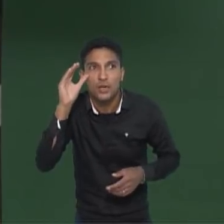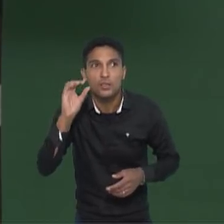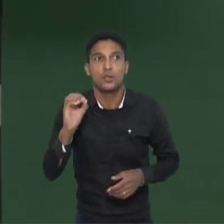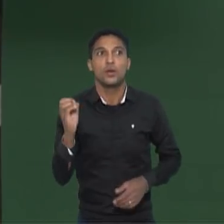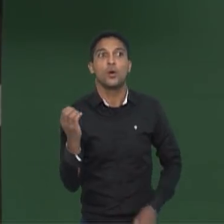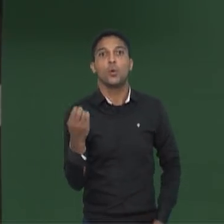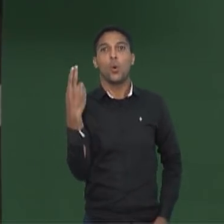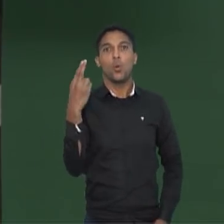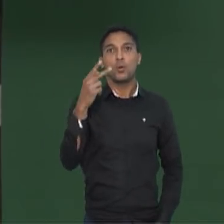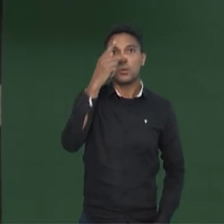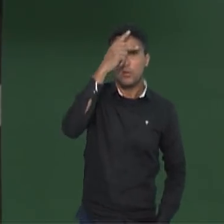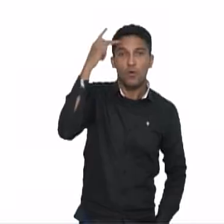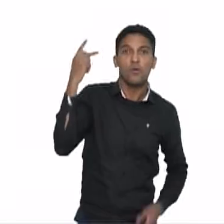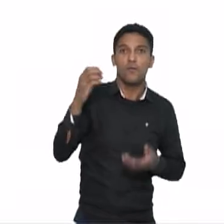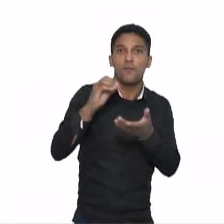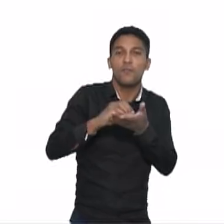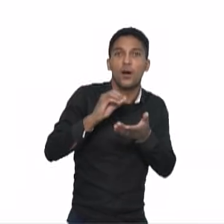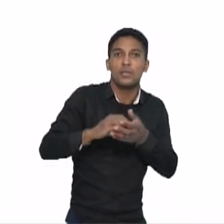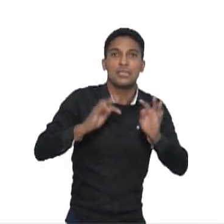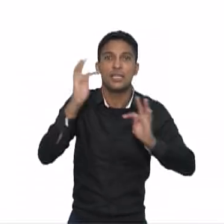para vocês resolverem.